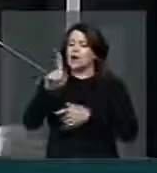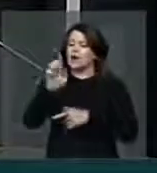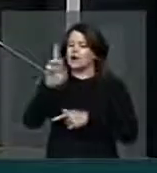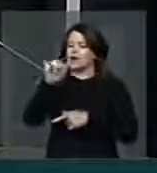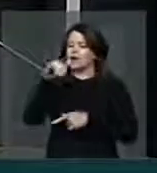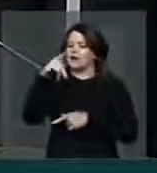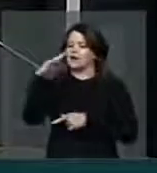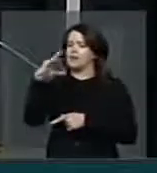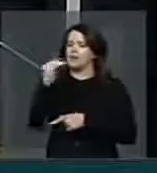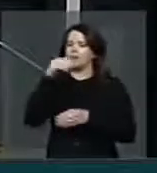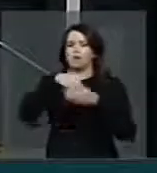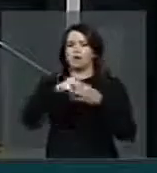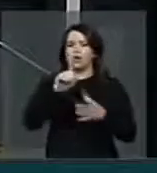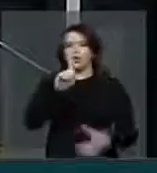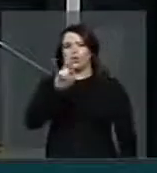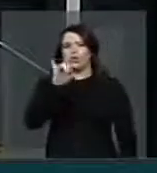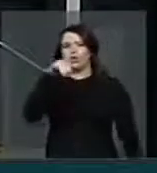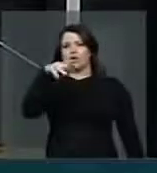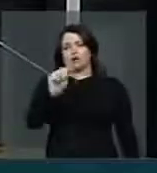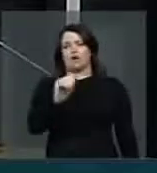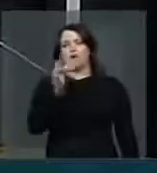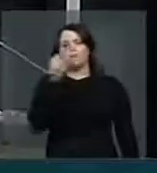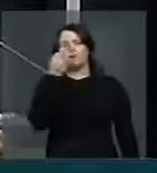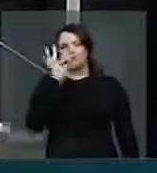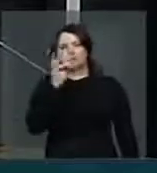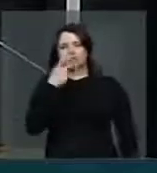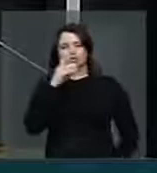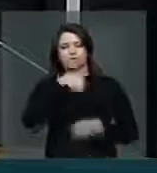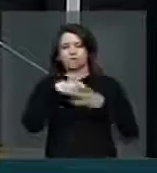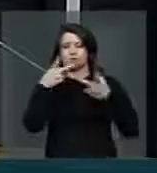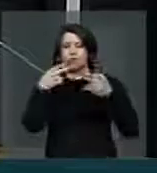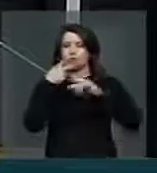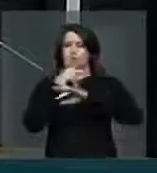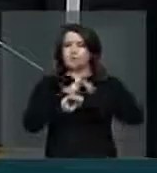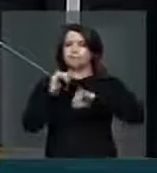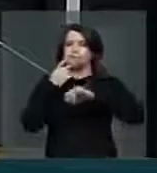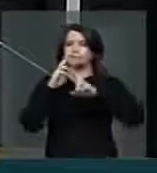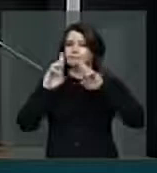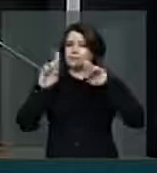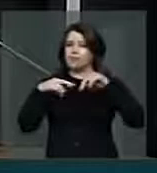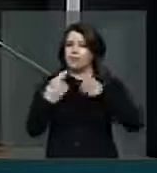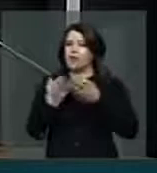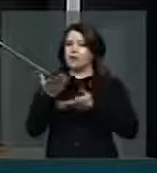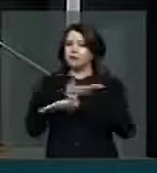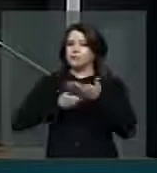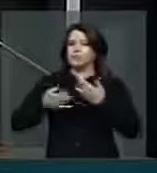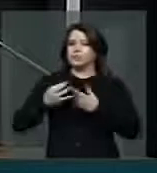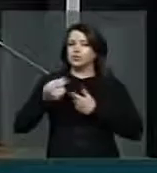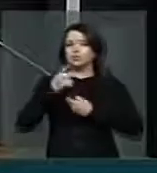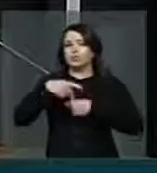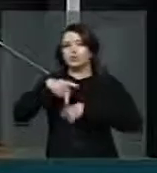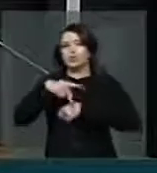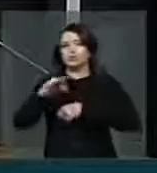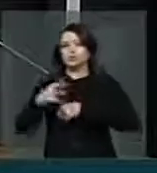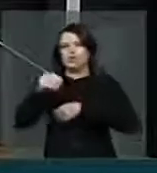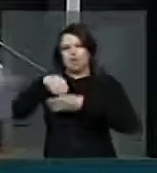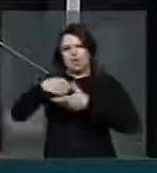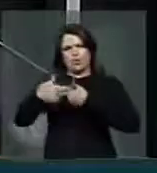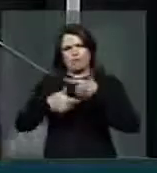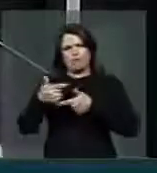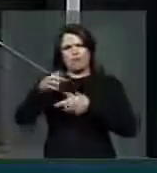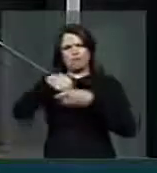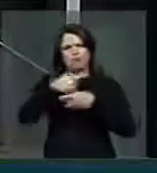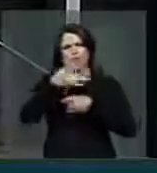na Guiana Francesa. E, como eu disse na reunião da Comissão de Relações Exteriores, não é a minha base eleitoral, eu não